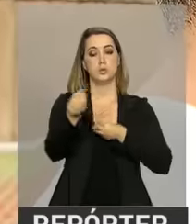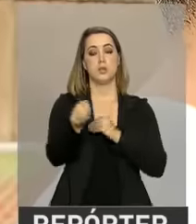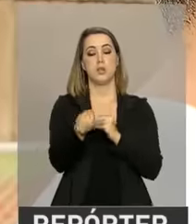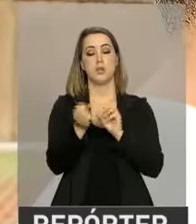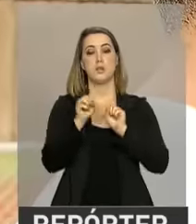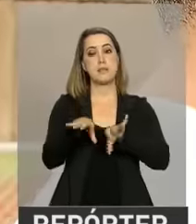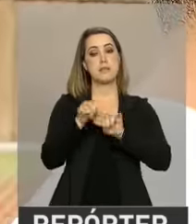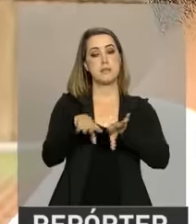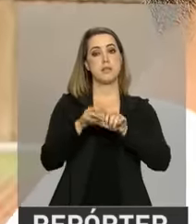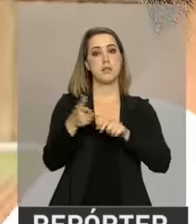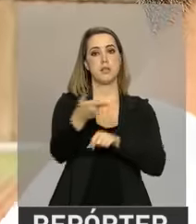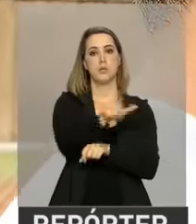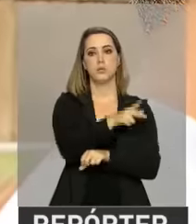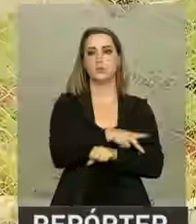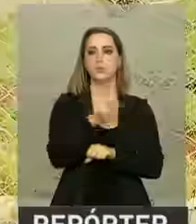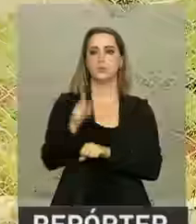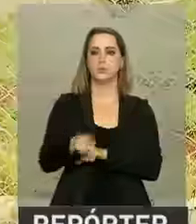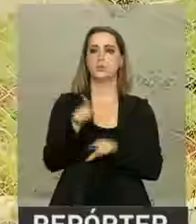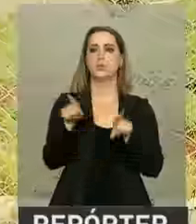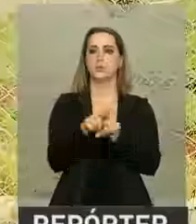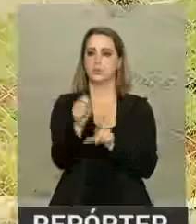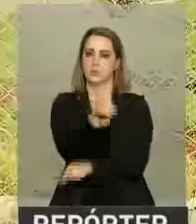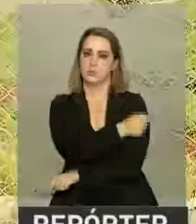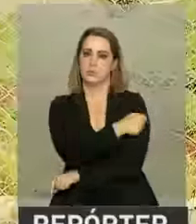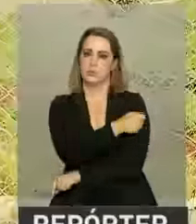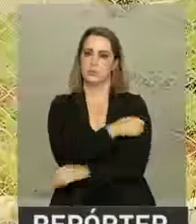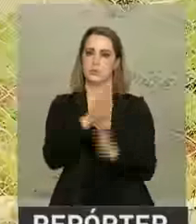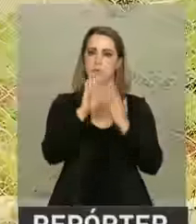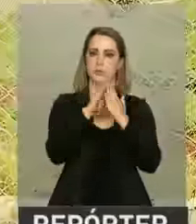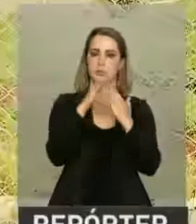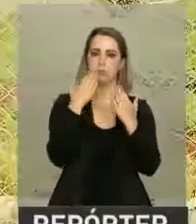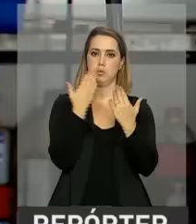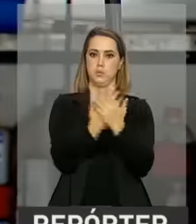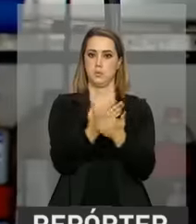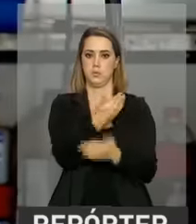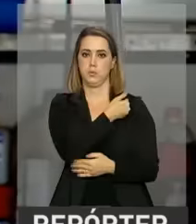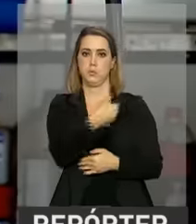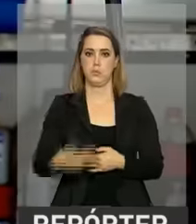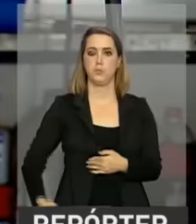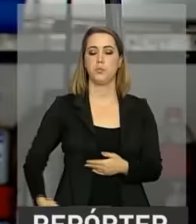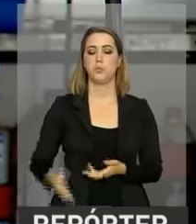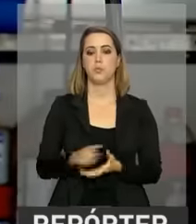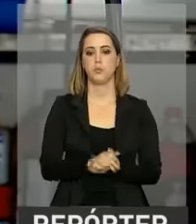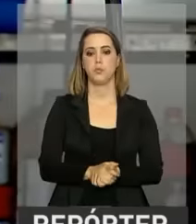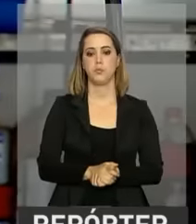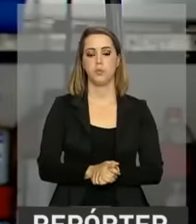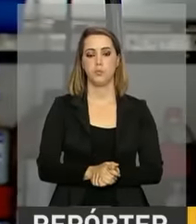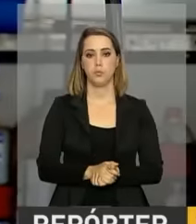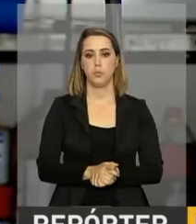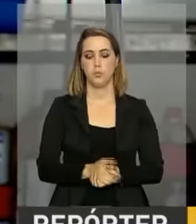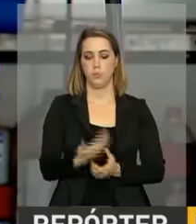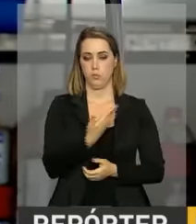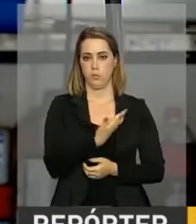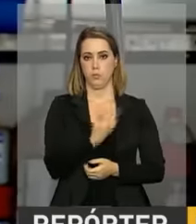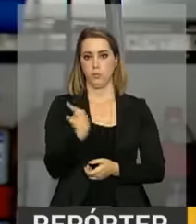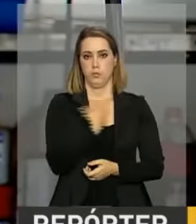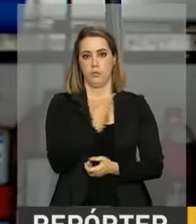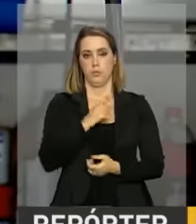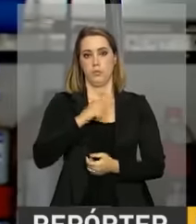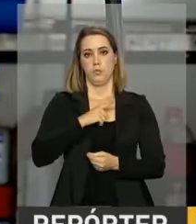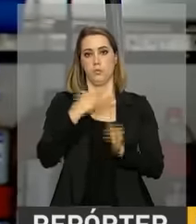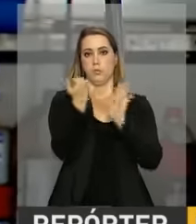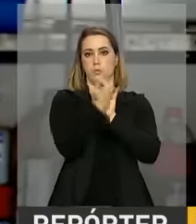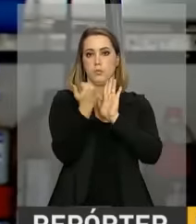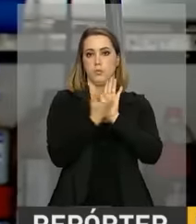para outros professores e alunos de escolas públicas no Distrito Federal nós temos projetos para levar para as outras escolas